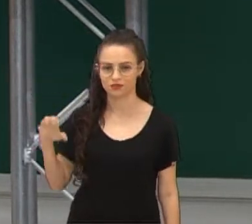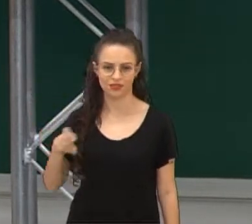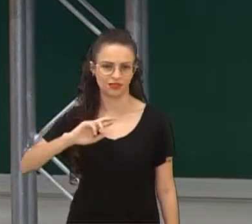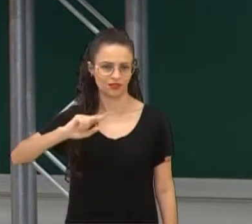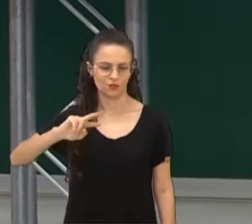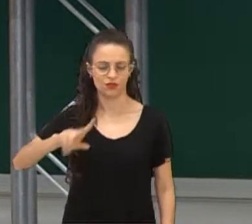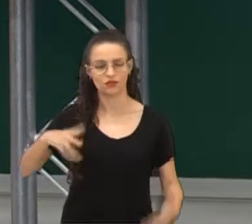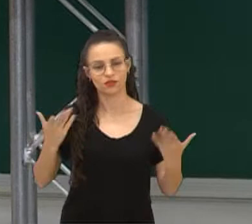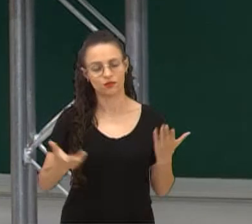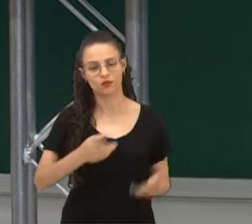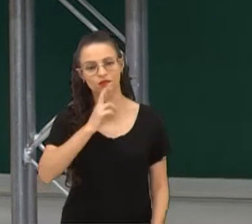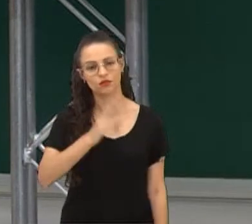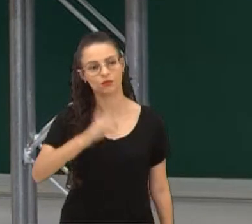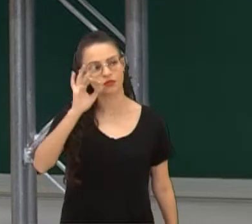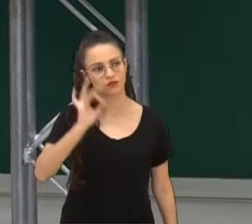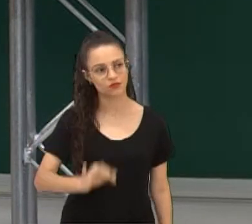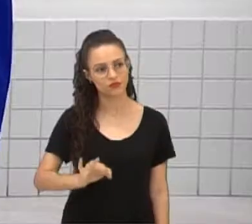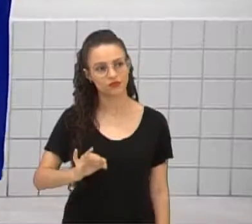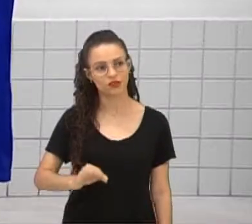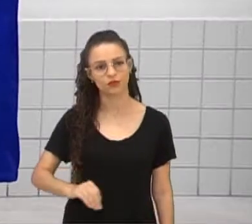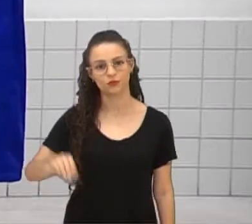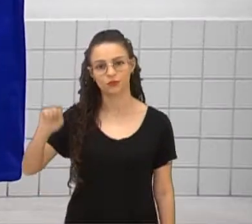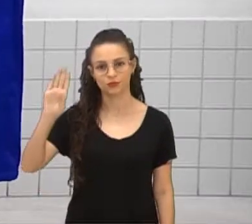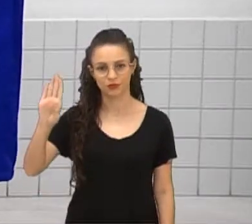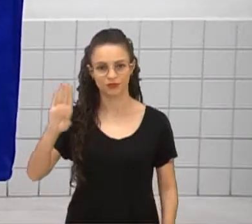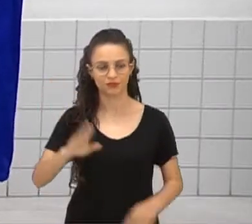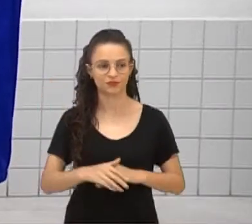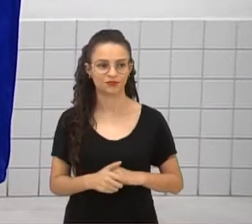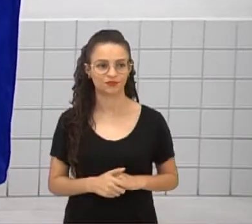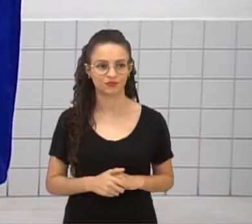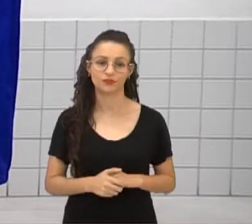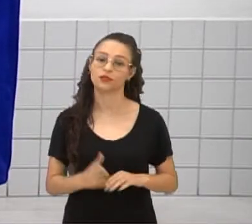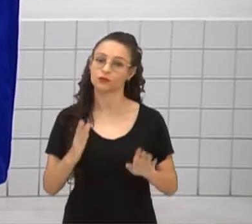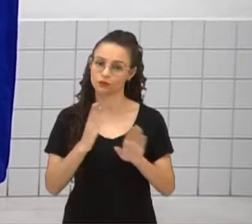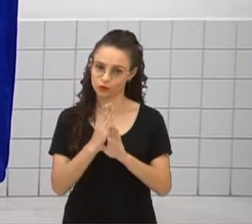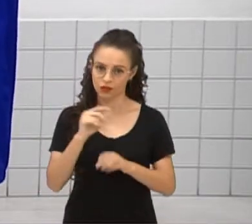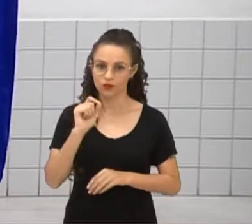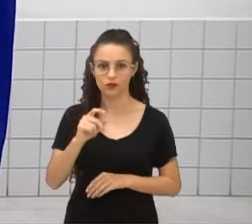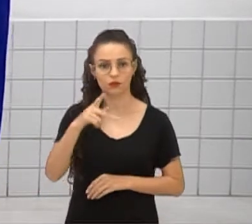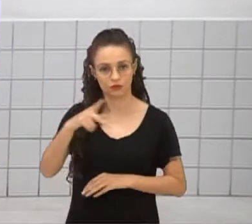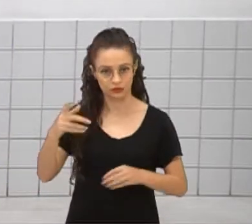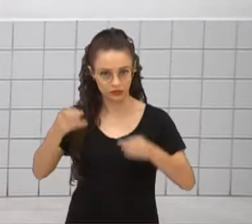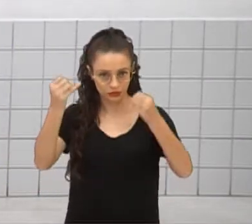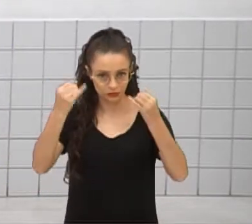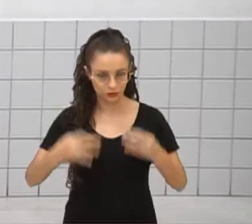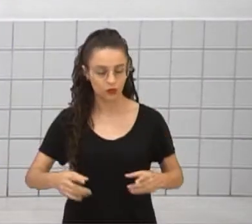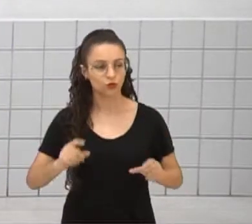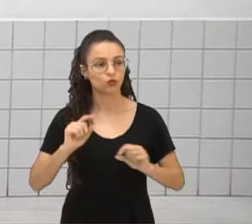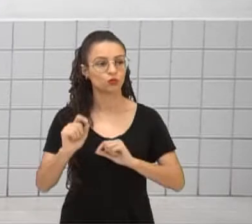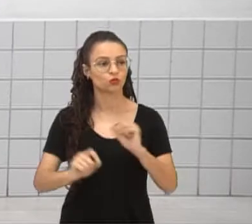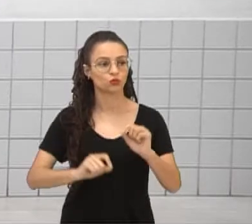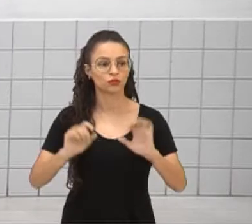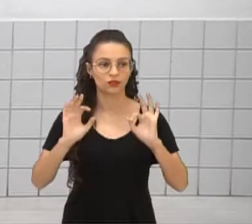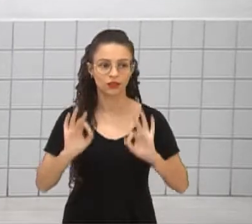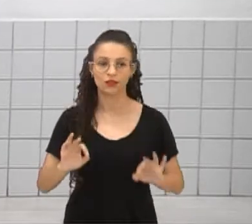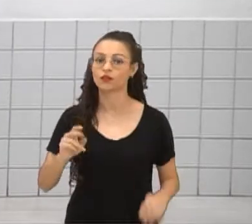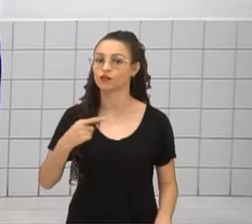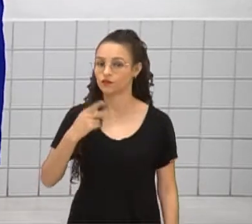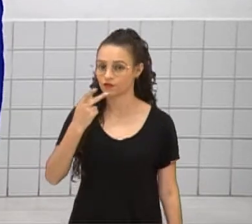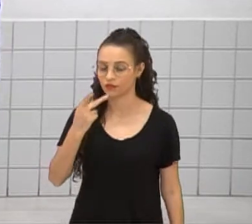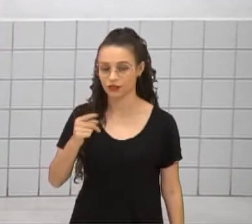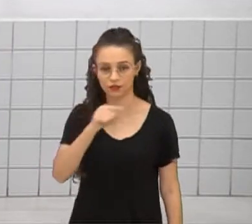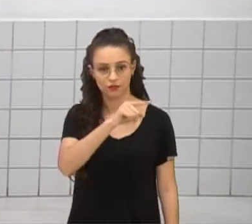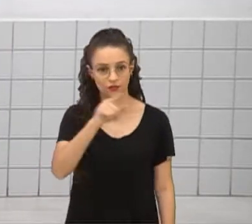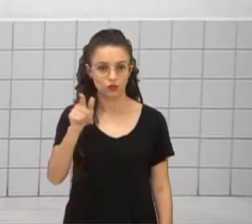então aqui no caso seria nós nele somente pelo motivo que a professora falou que a titia disse exatamente como eu